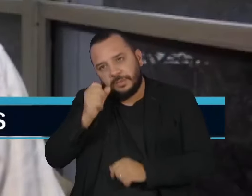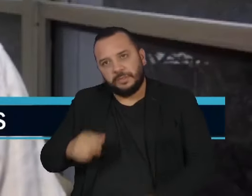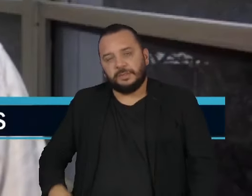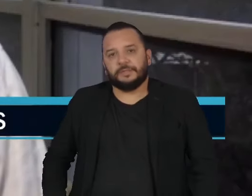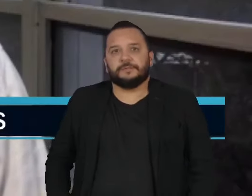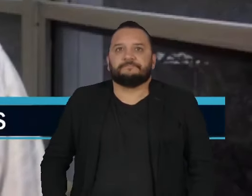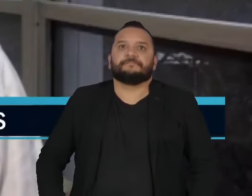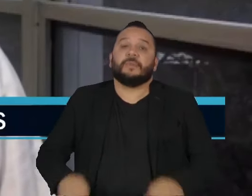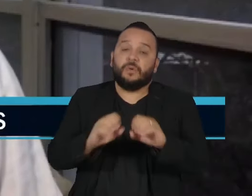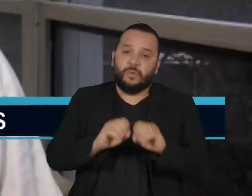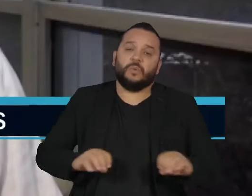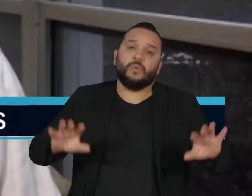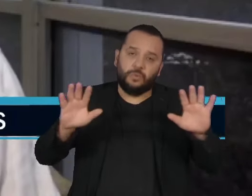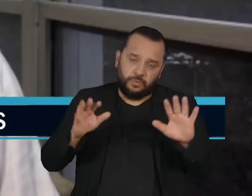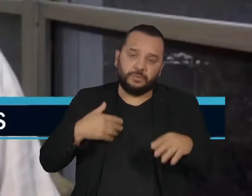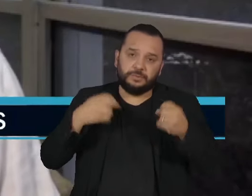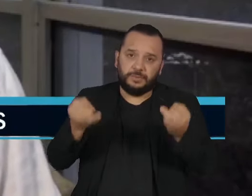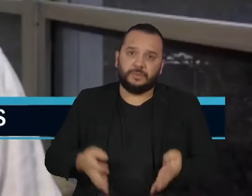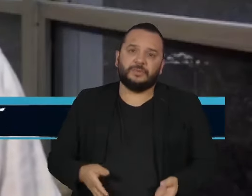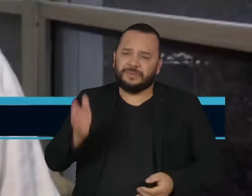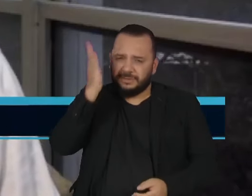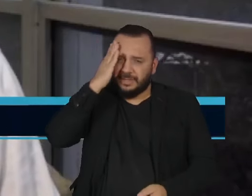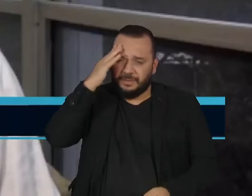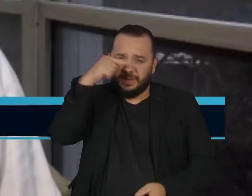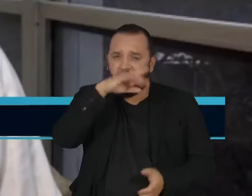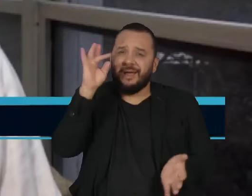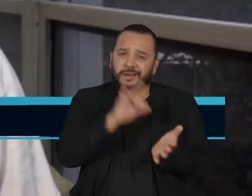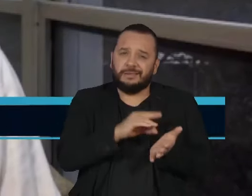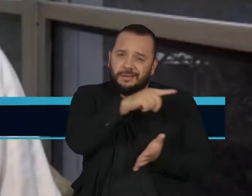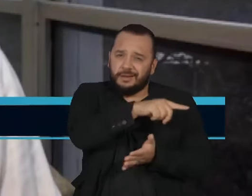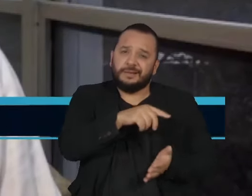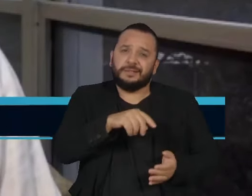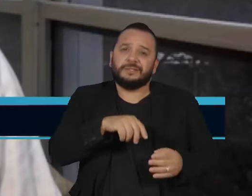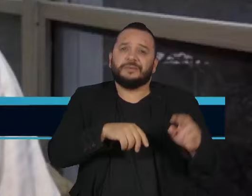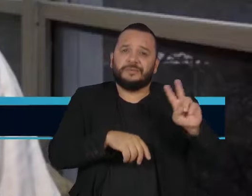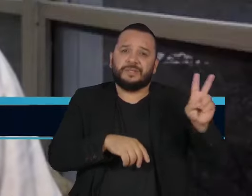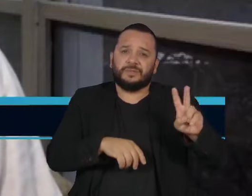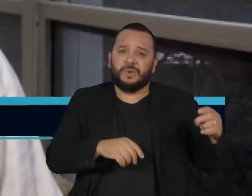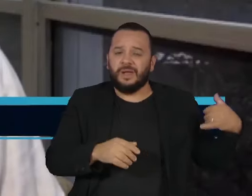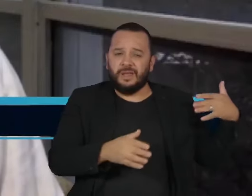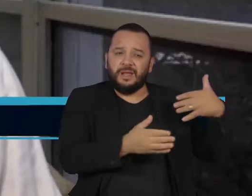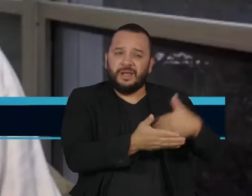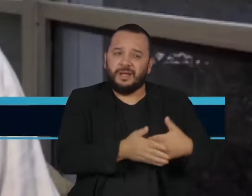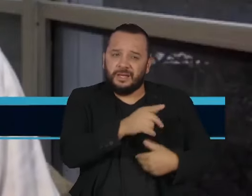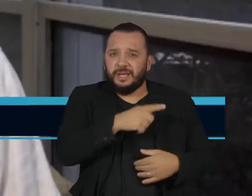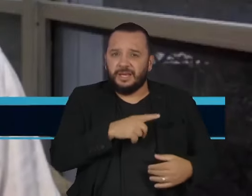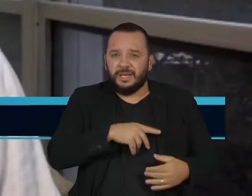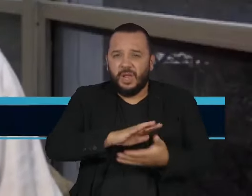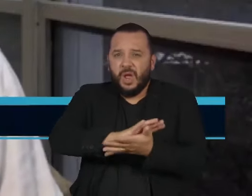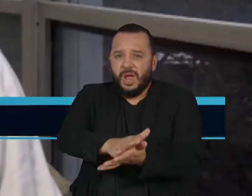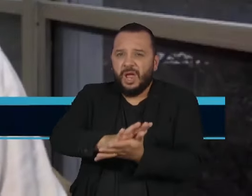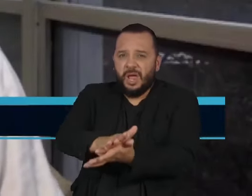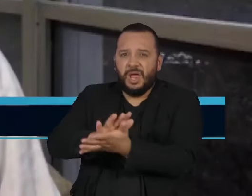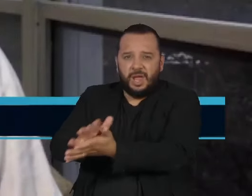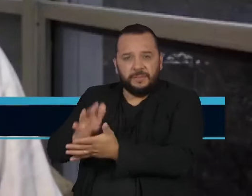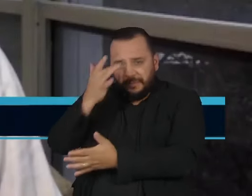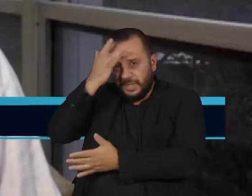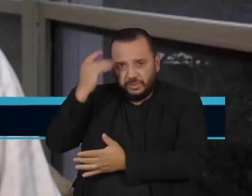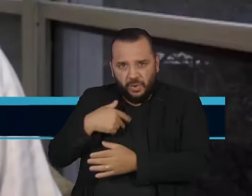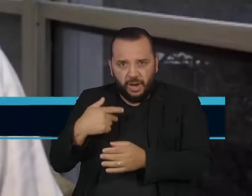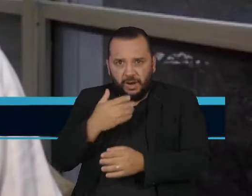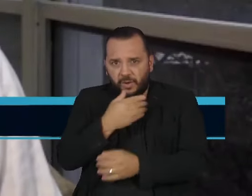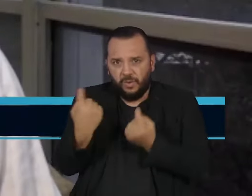já há muitos anos, né, é a realidade do país, né, uma realidade marcada pela perseguição a opositores, né, pelo silenciamento de opositores, né,